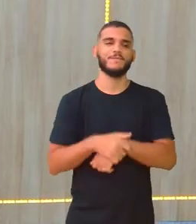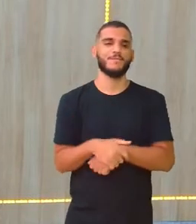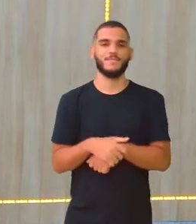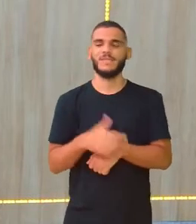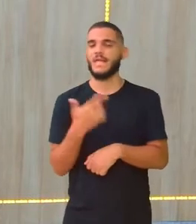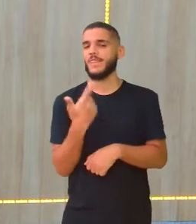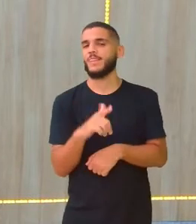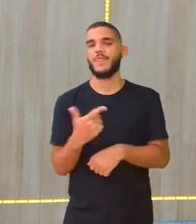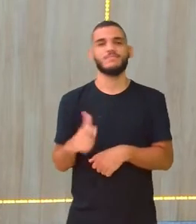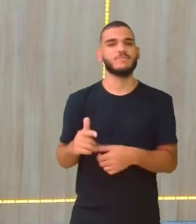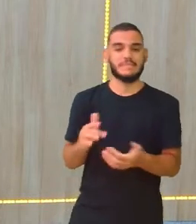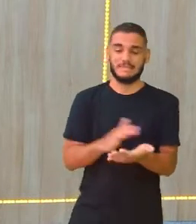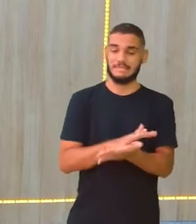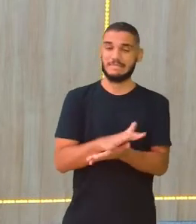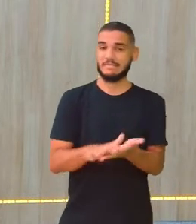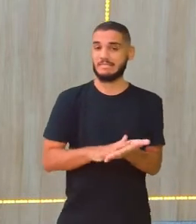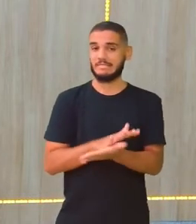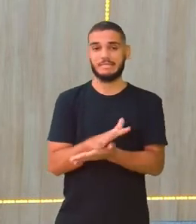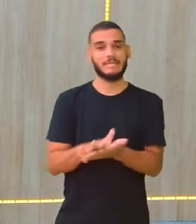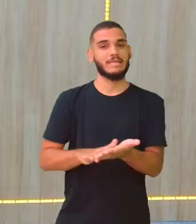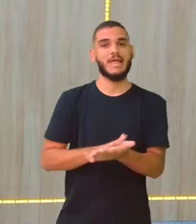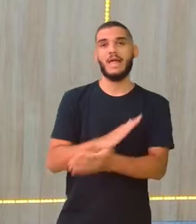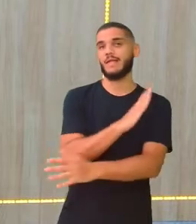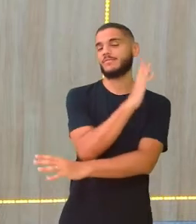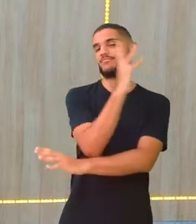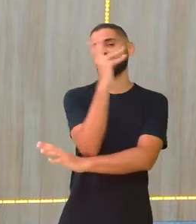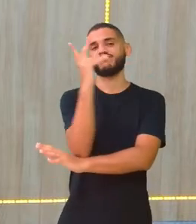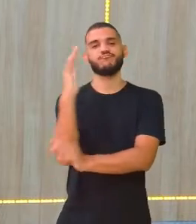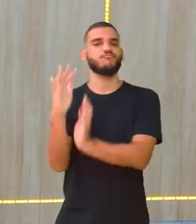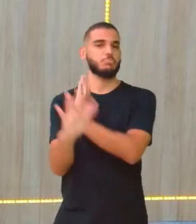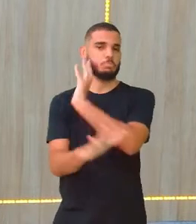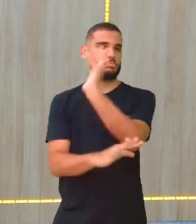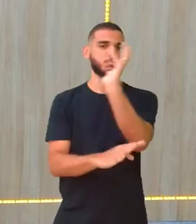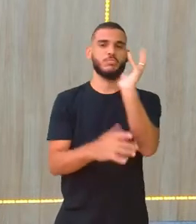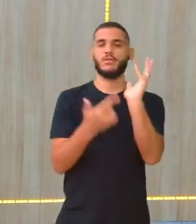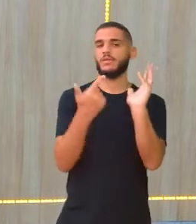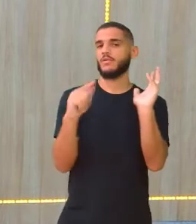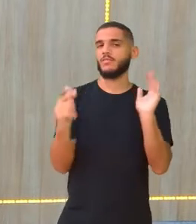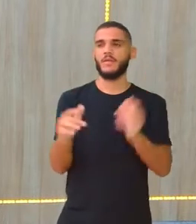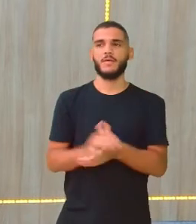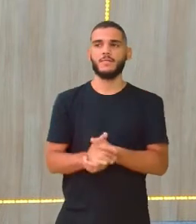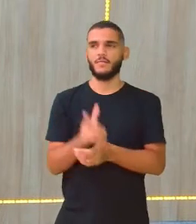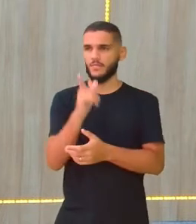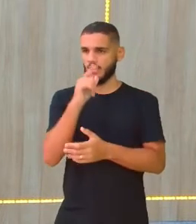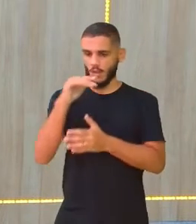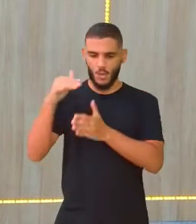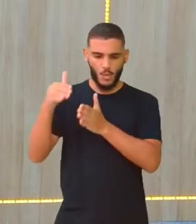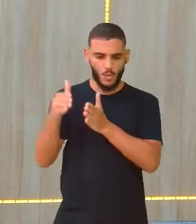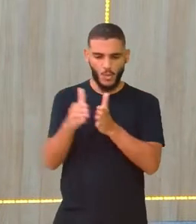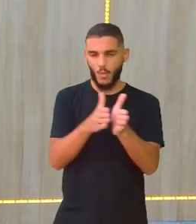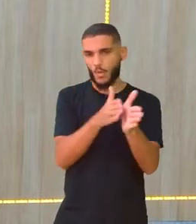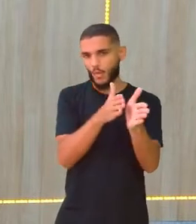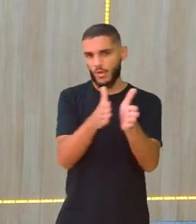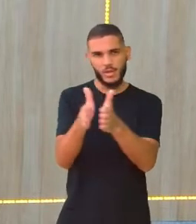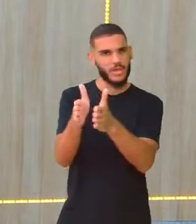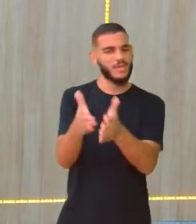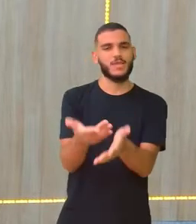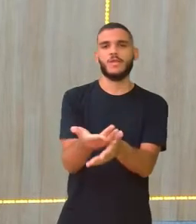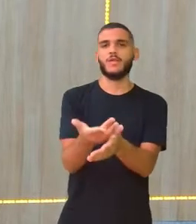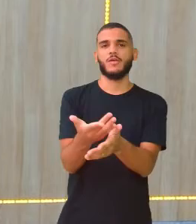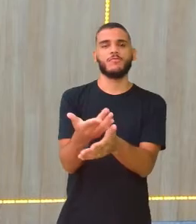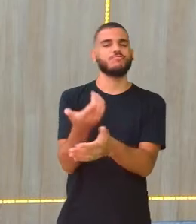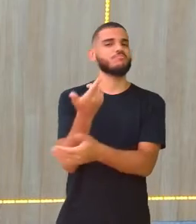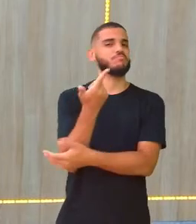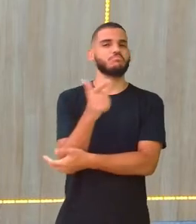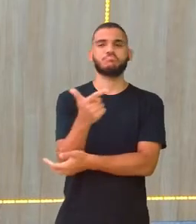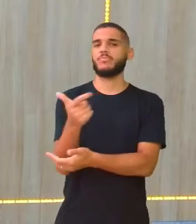nenhum vesquício de uma área verde. O rio que estava ali se transformou num canal, foi